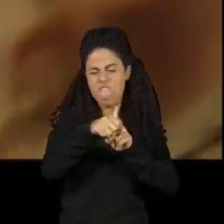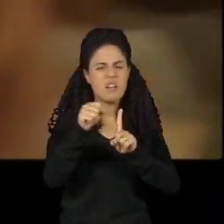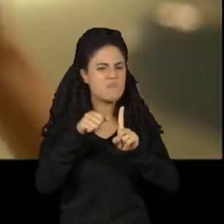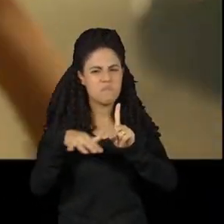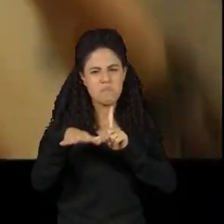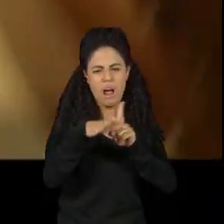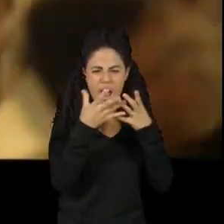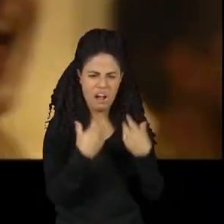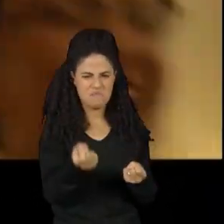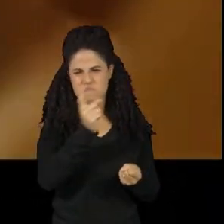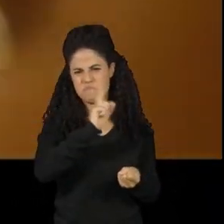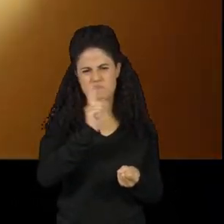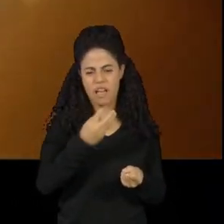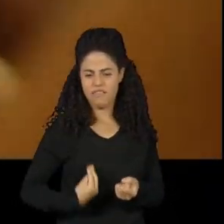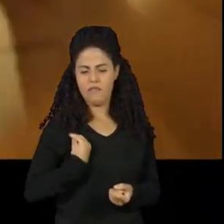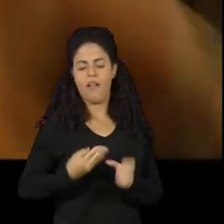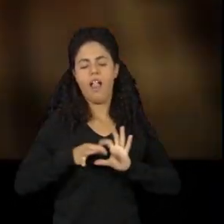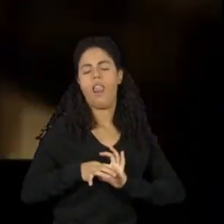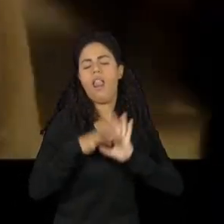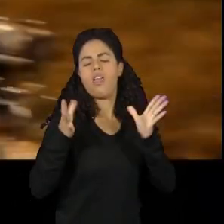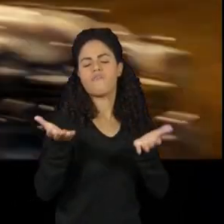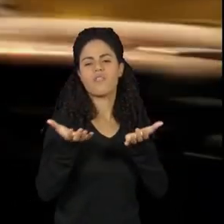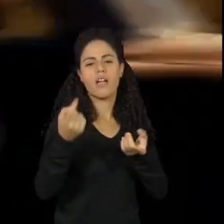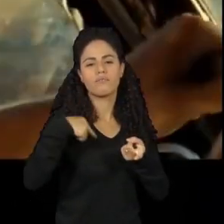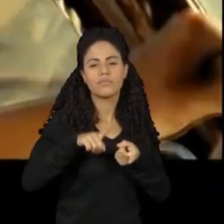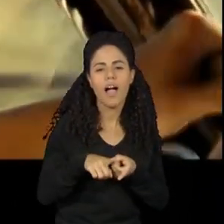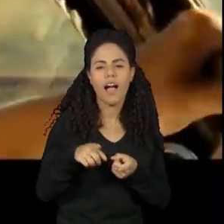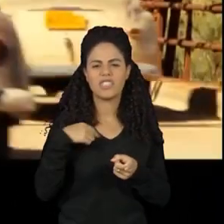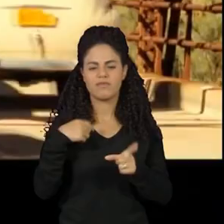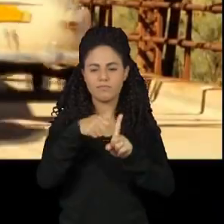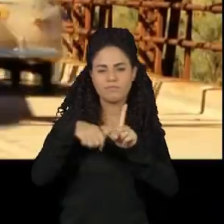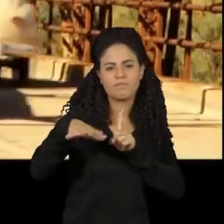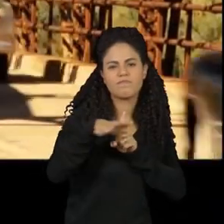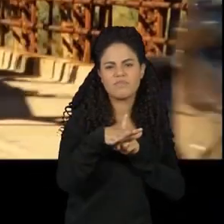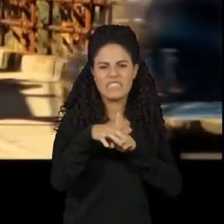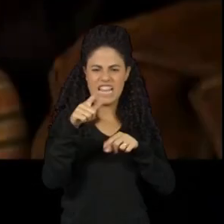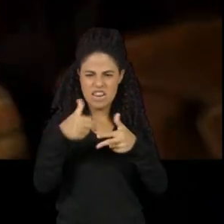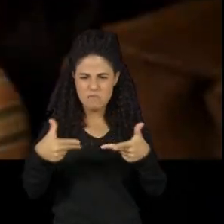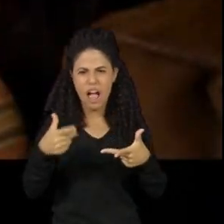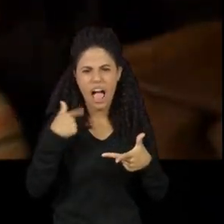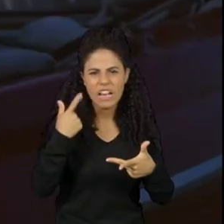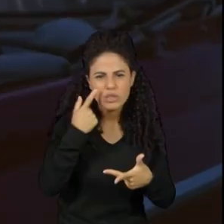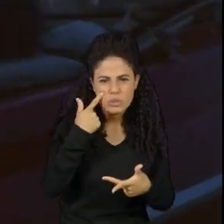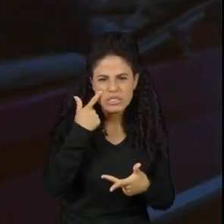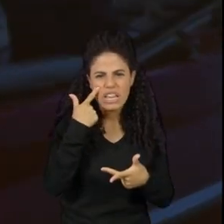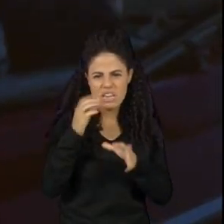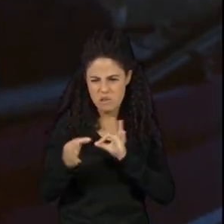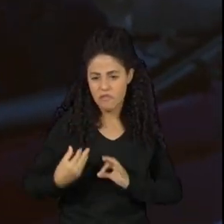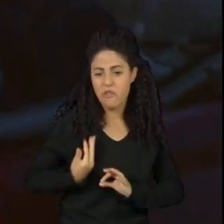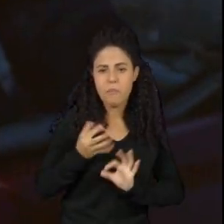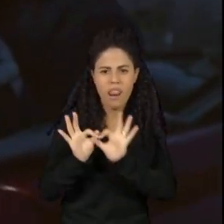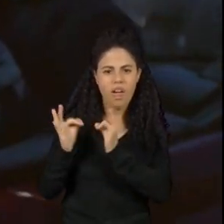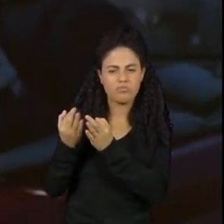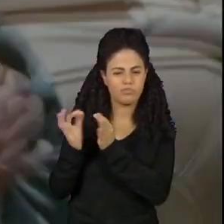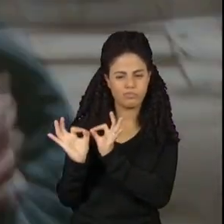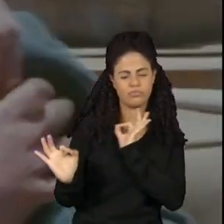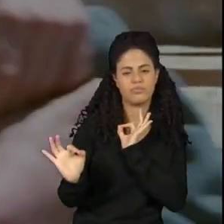limitantes, optavam por viver livremente à margem da sociedade materialista e longe de suas famílias.